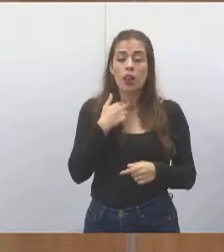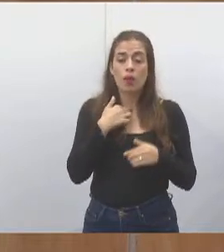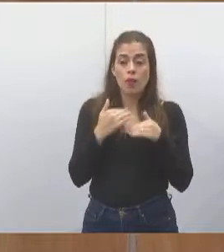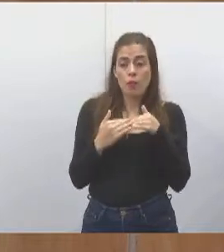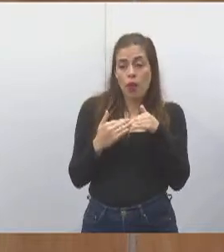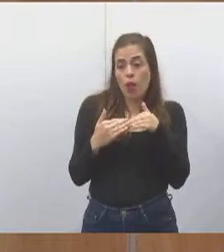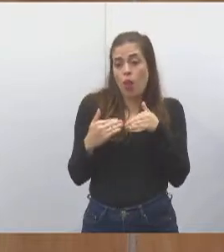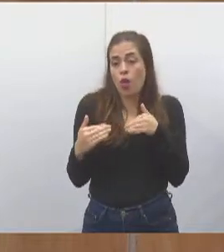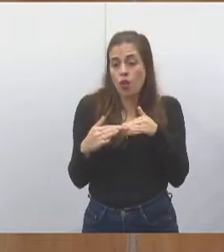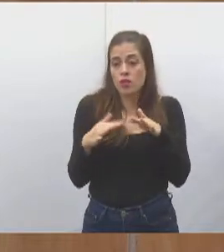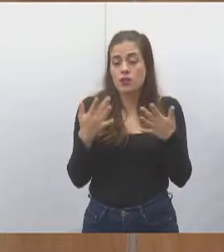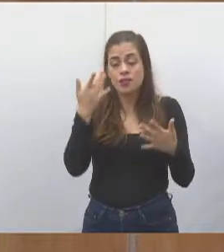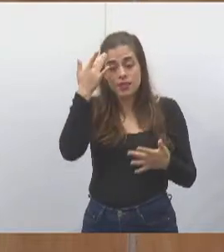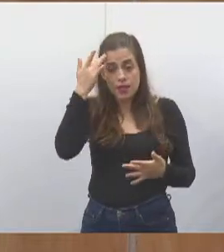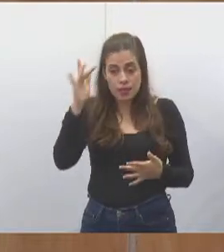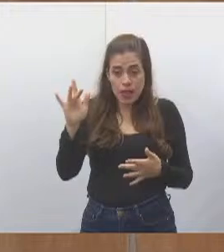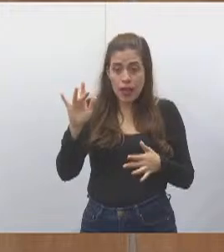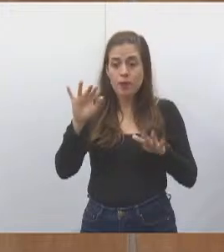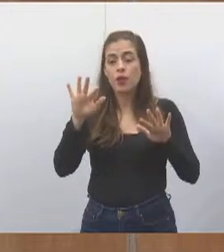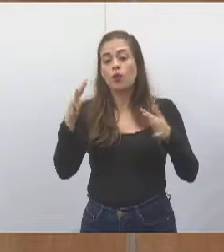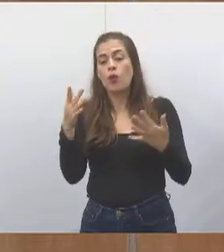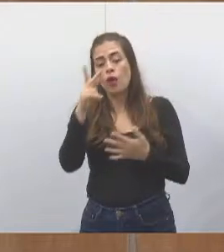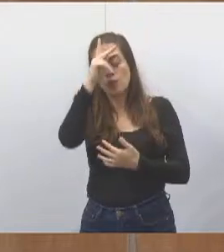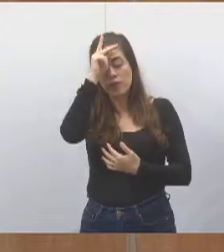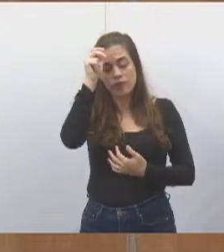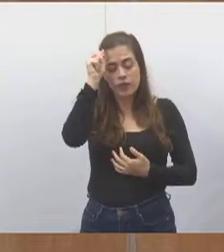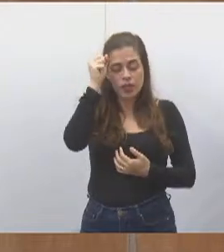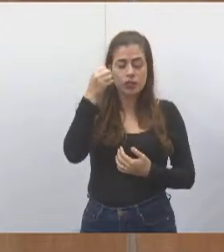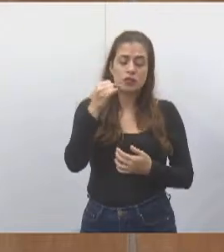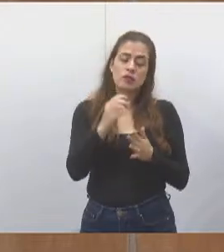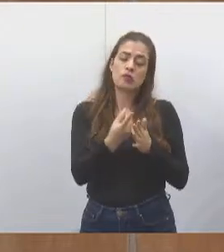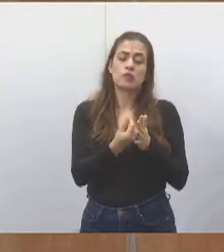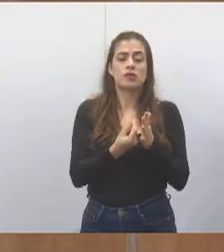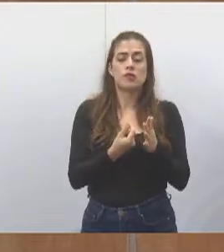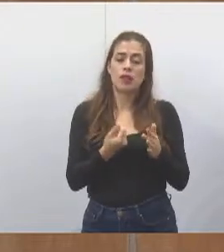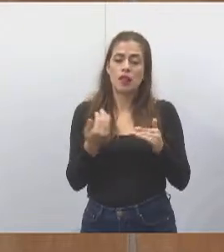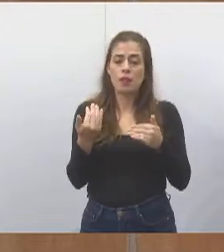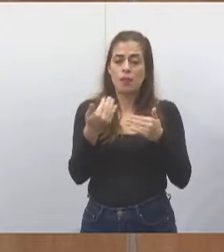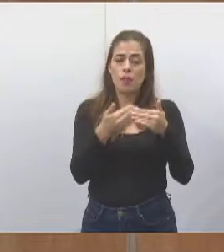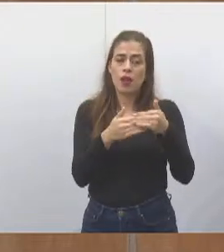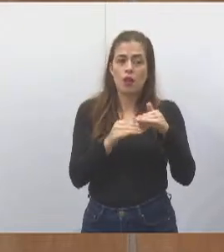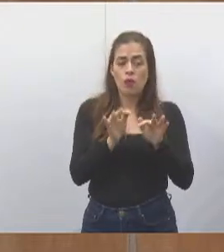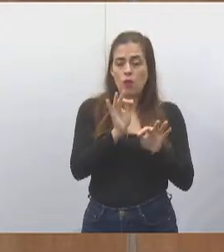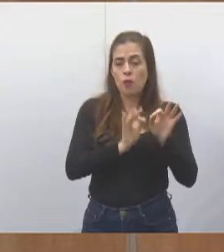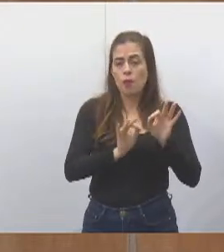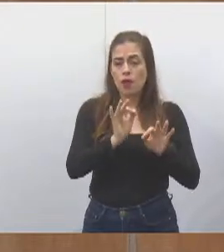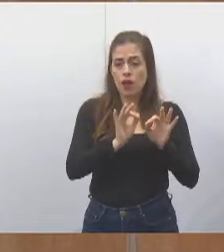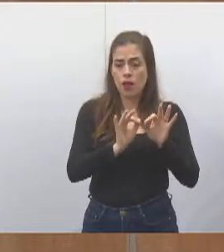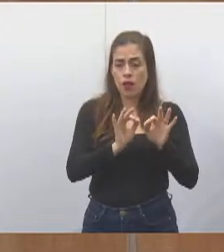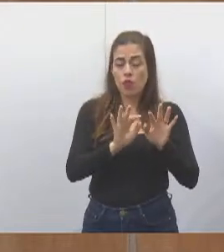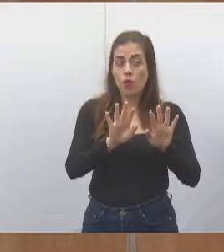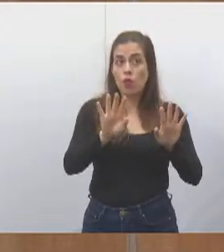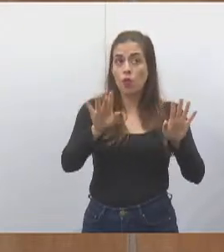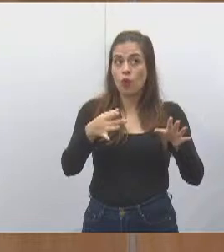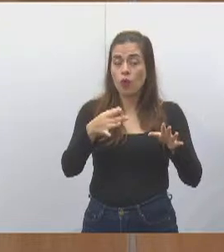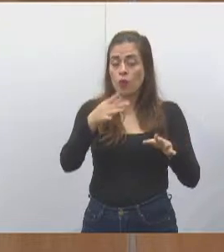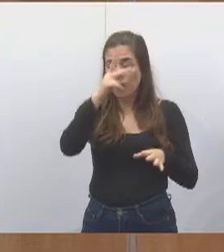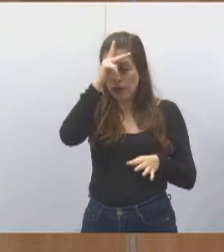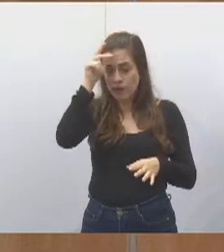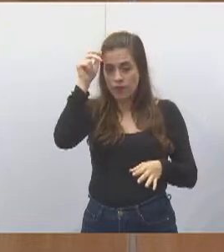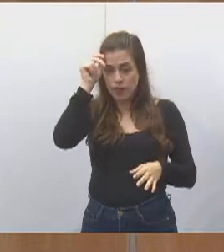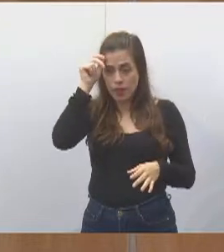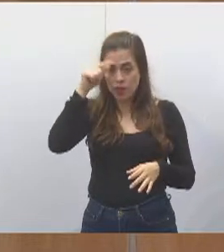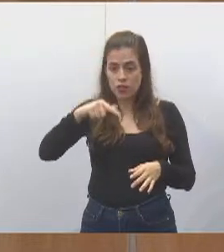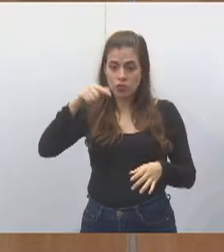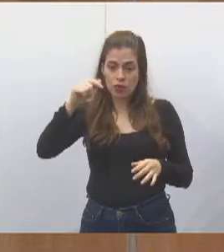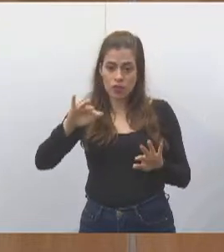questão do orçamento sem saber qual vai ser o prefeito e se o orçamento vai estar dentro do plano desse prefeito que foi eleito. Então, eu acho que